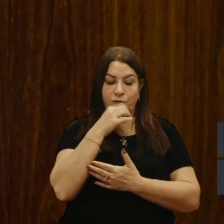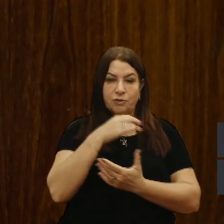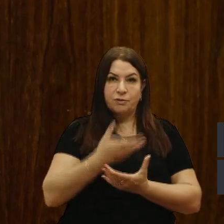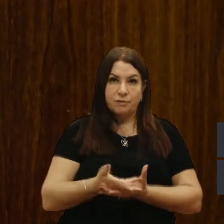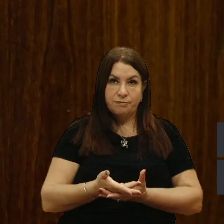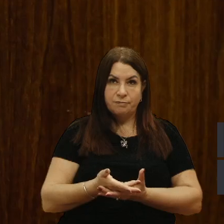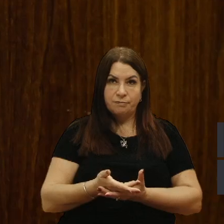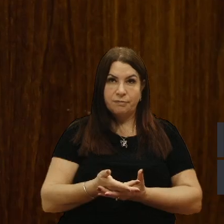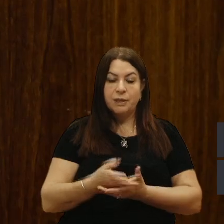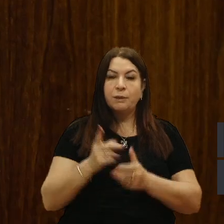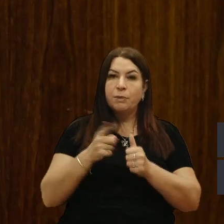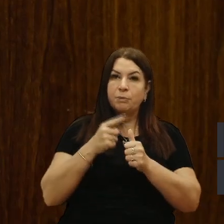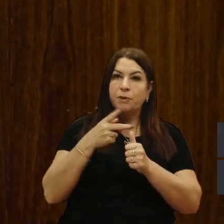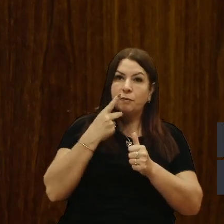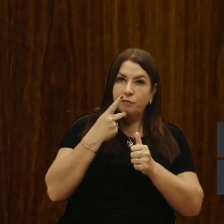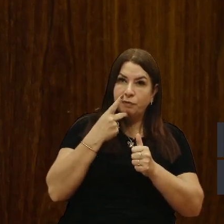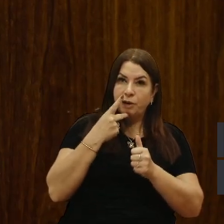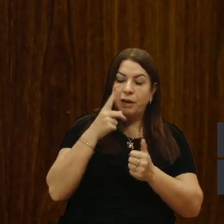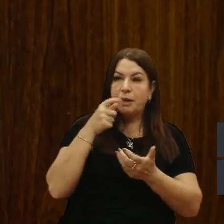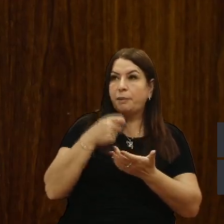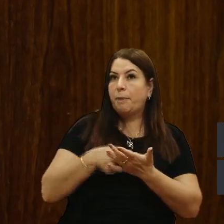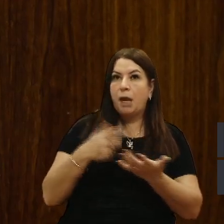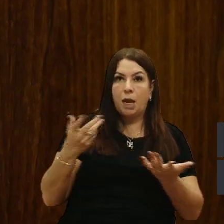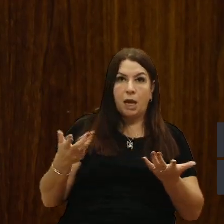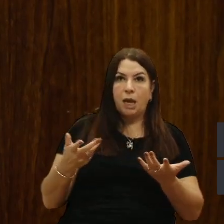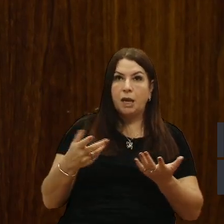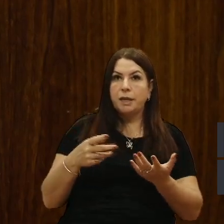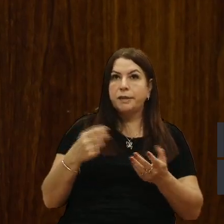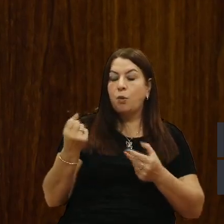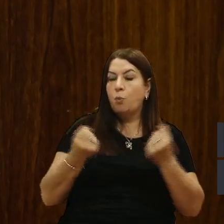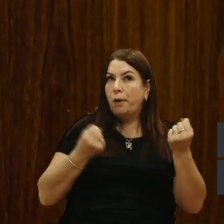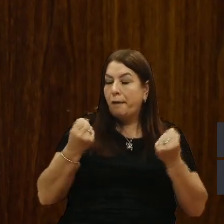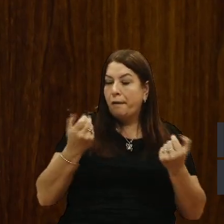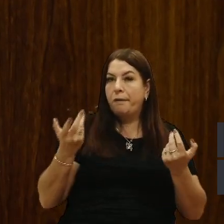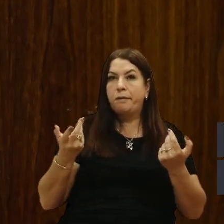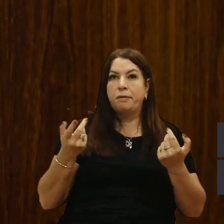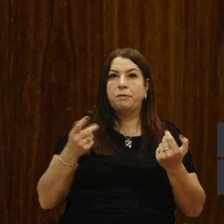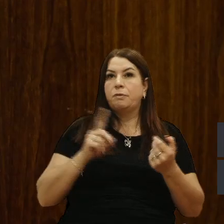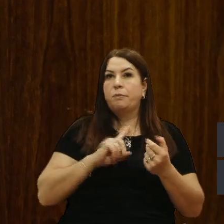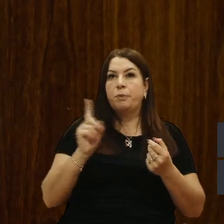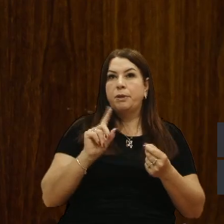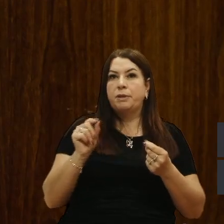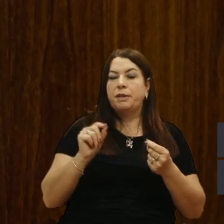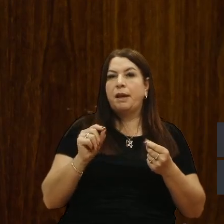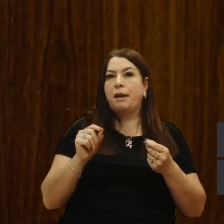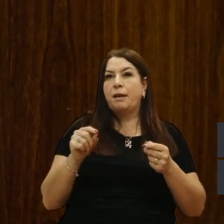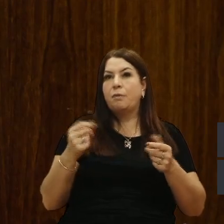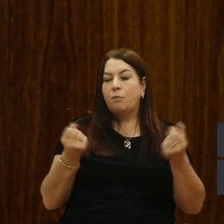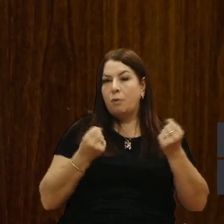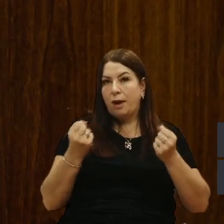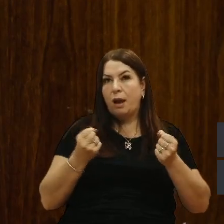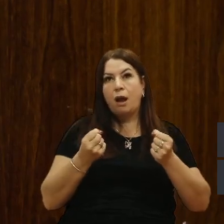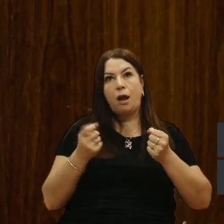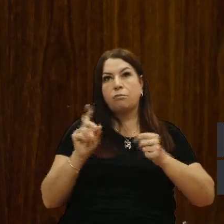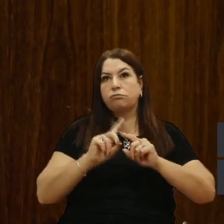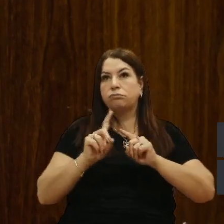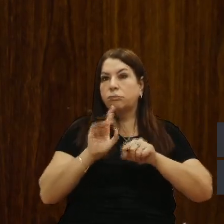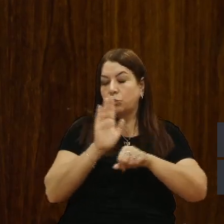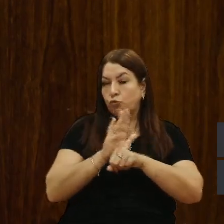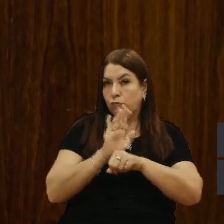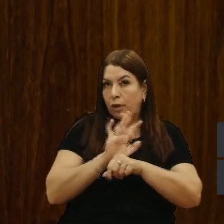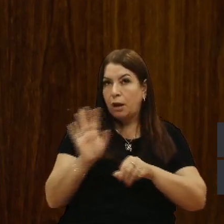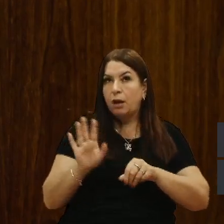Caxias. Primeiro disseram que iam dar só um carro, não ia dar viatura, mas um carro já